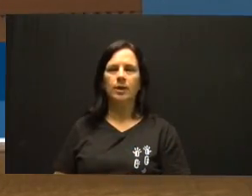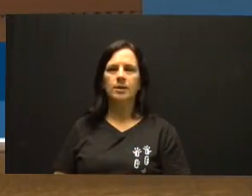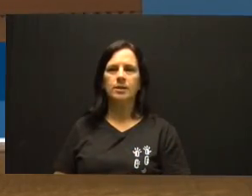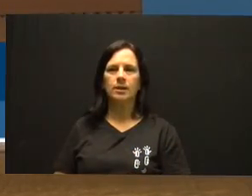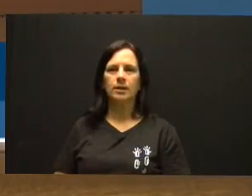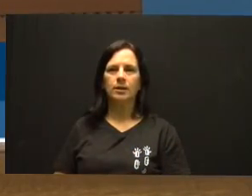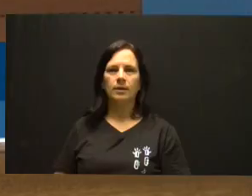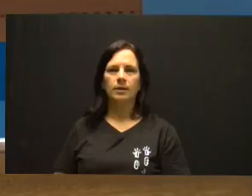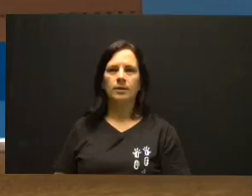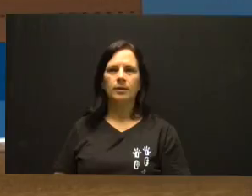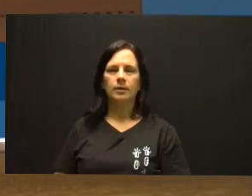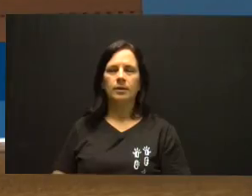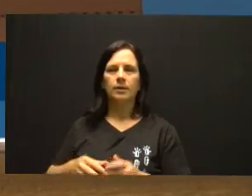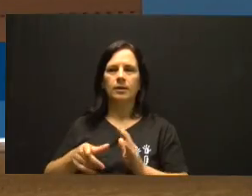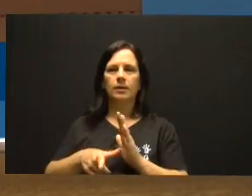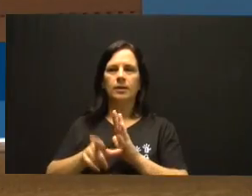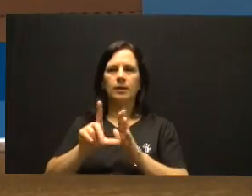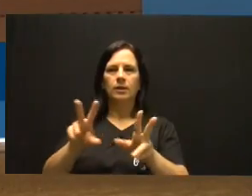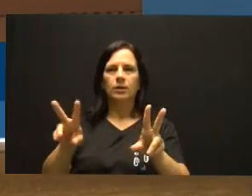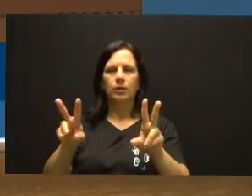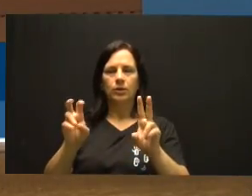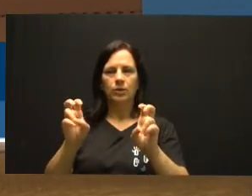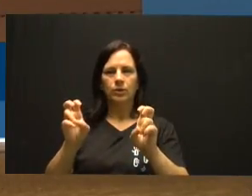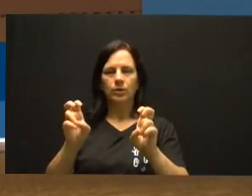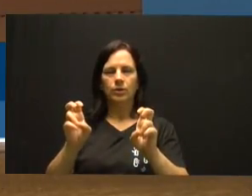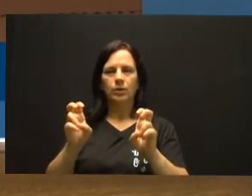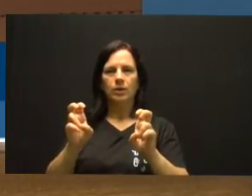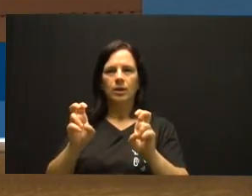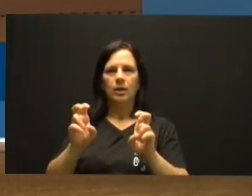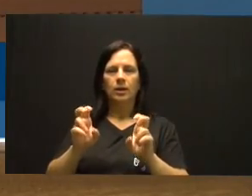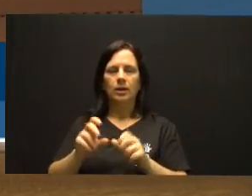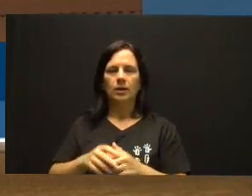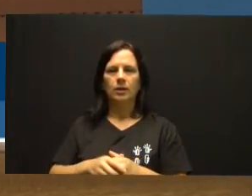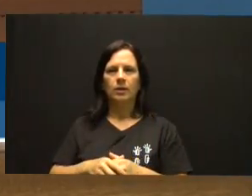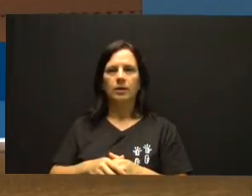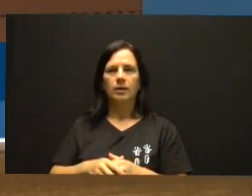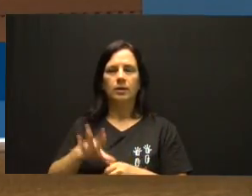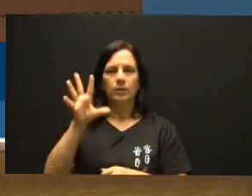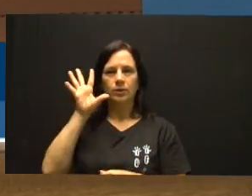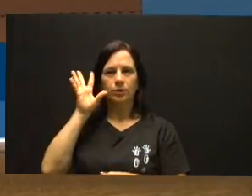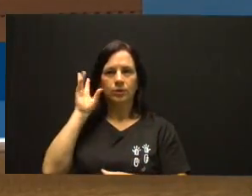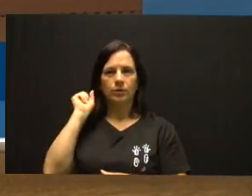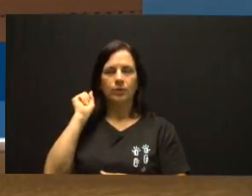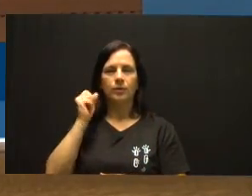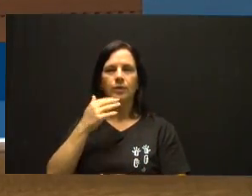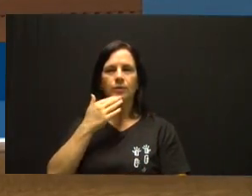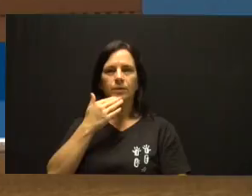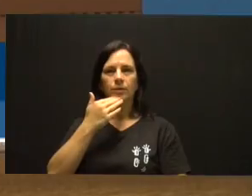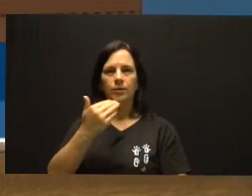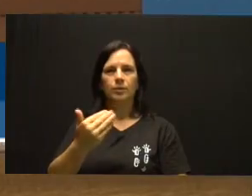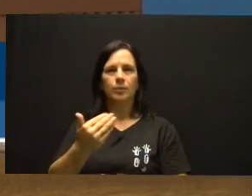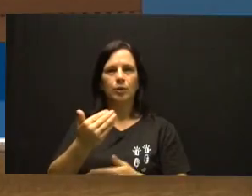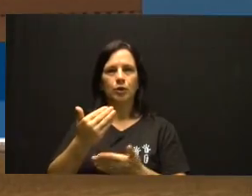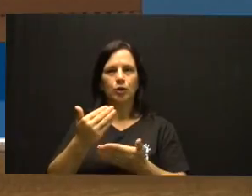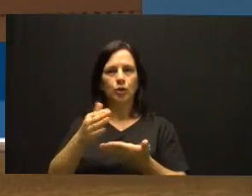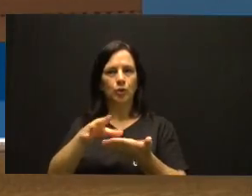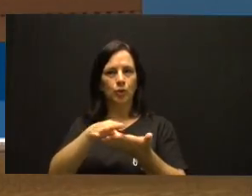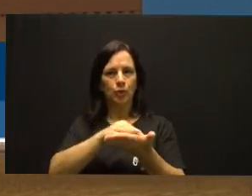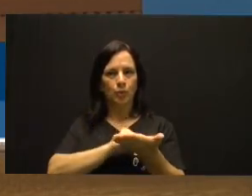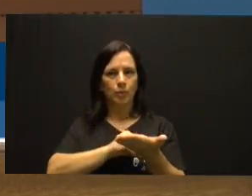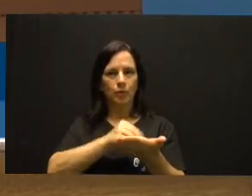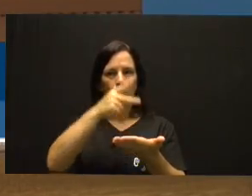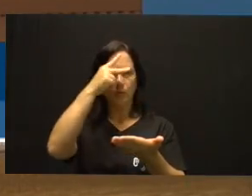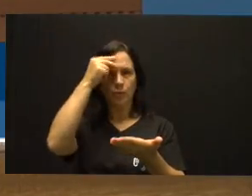pelo exposto, requer observadas as formalidades regimentais e, após ouvido do outro plenário, que seja encaminhado ofício ao